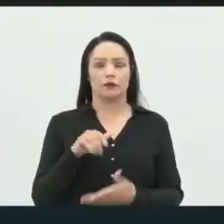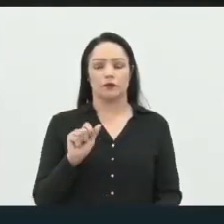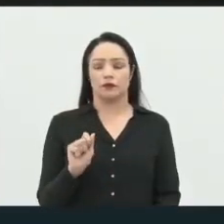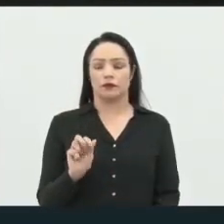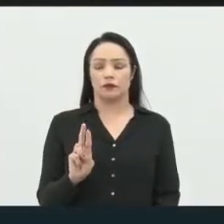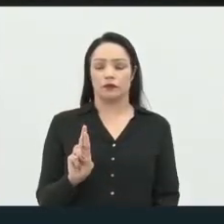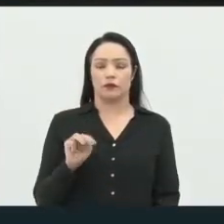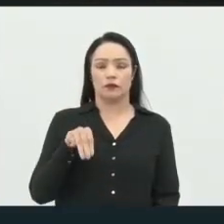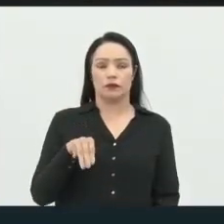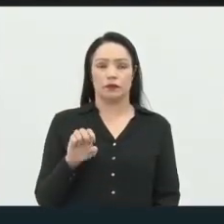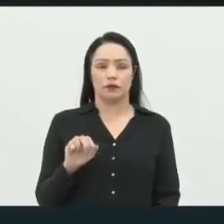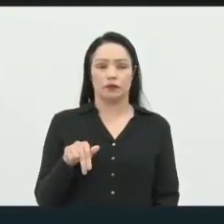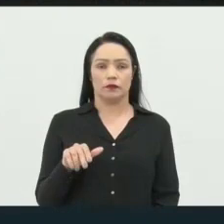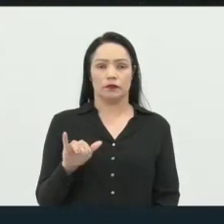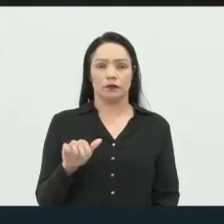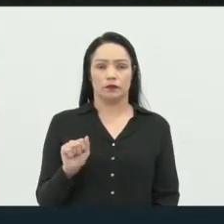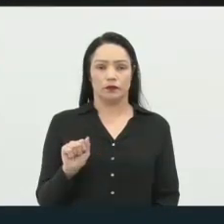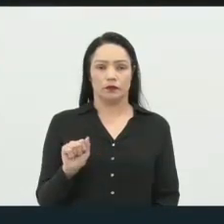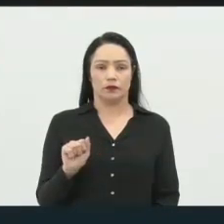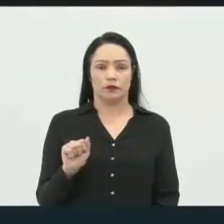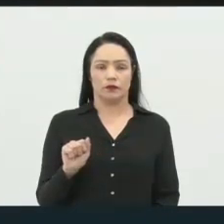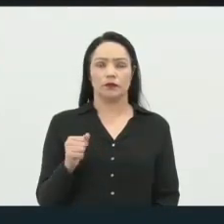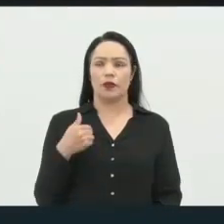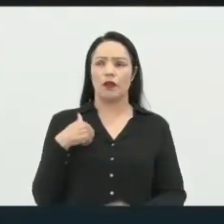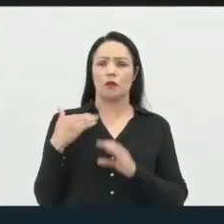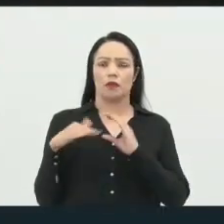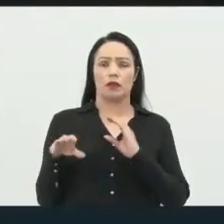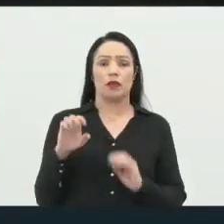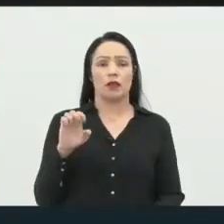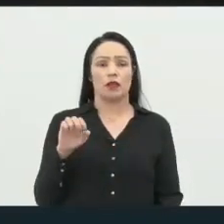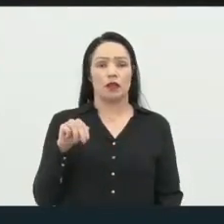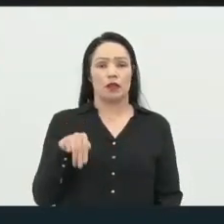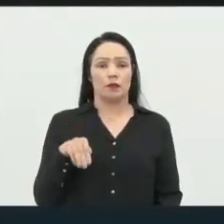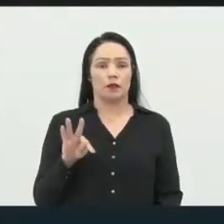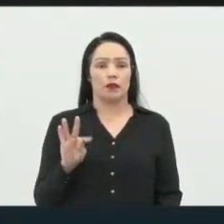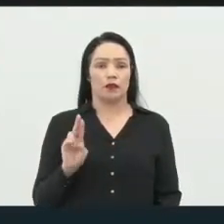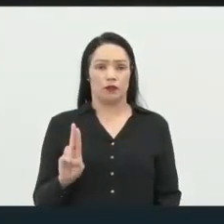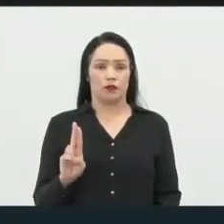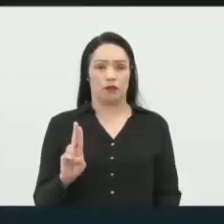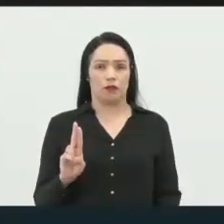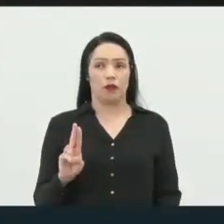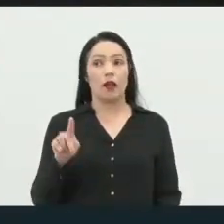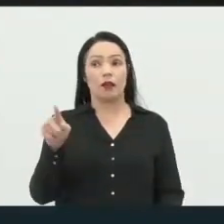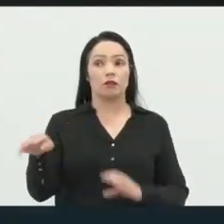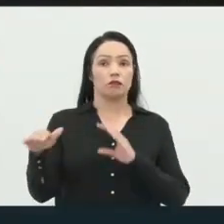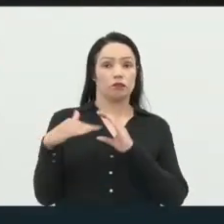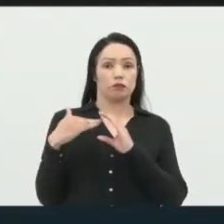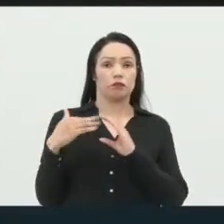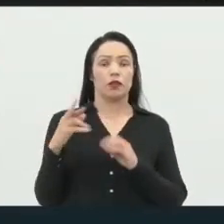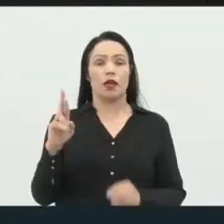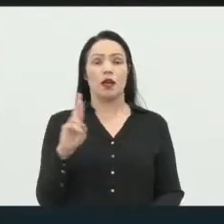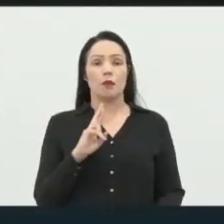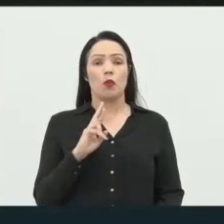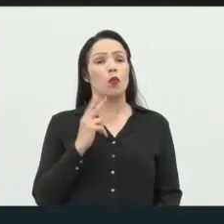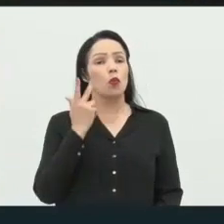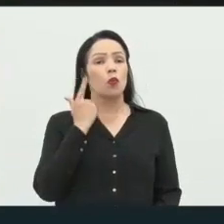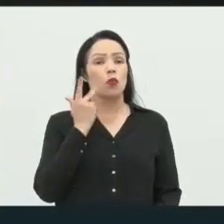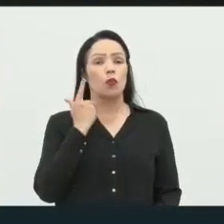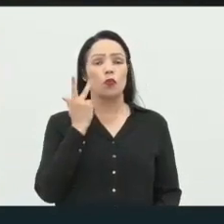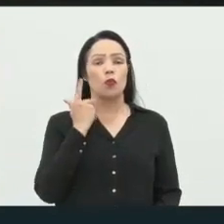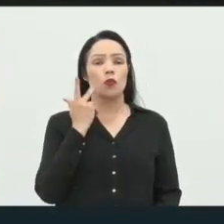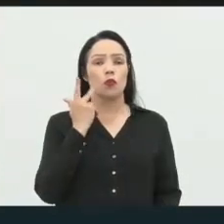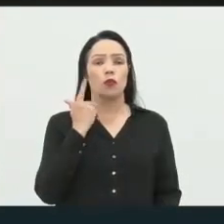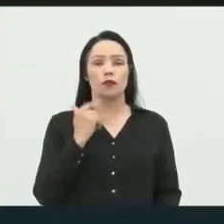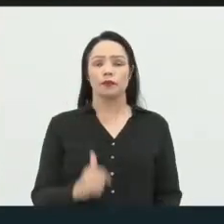MTU sabe o que eles me fizeram mandaram um e-mail de volta dizendo que tava normal final de semana pessoal